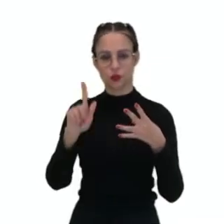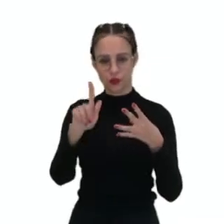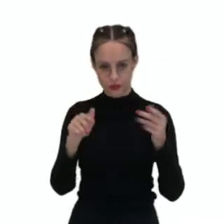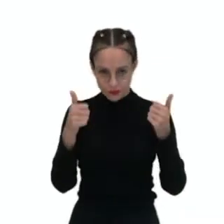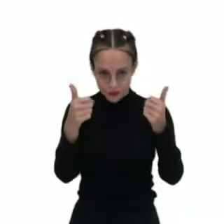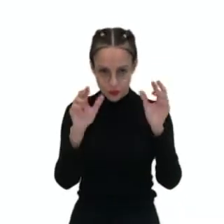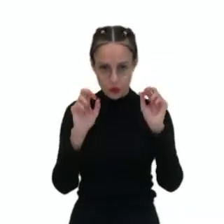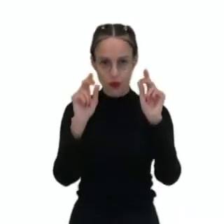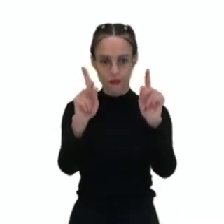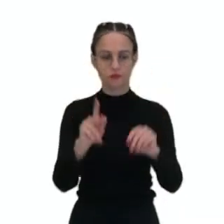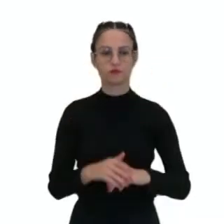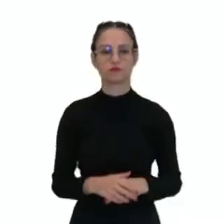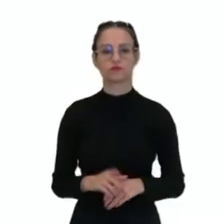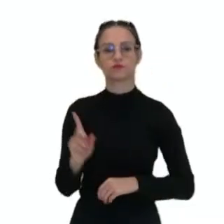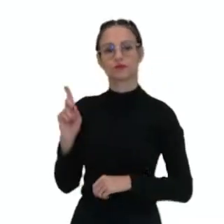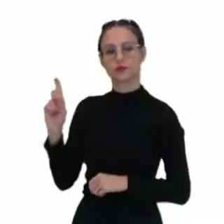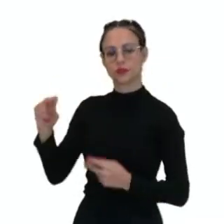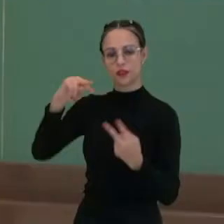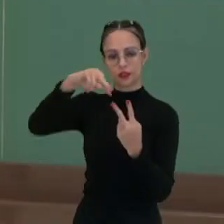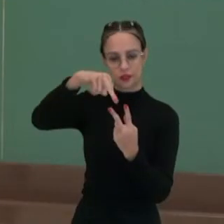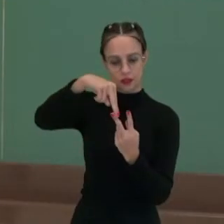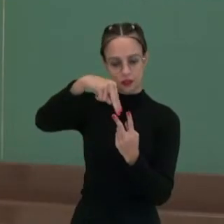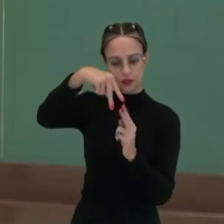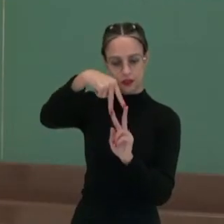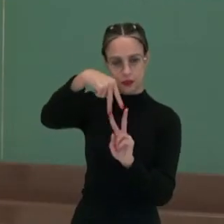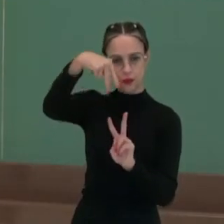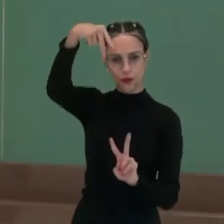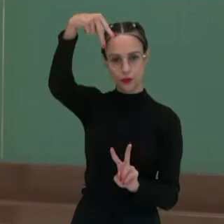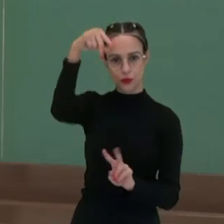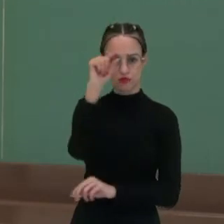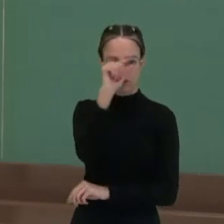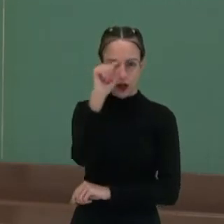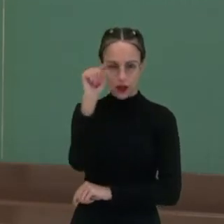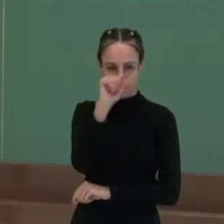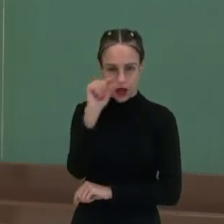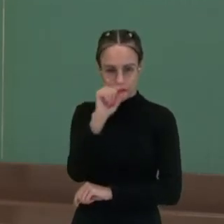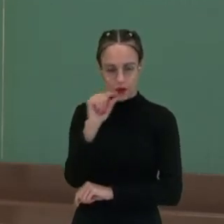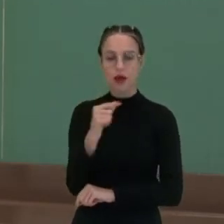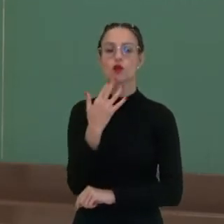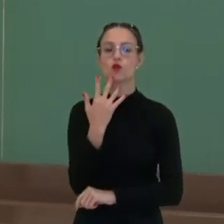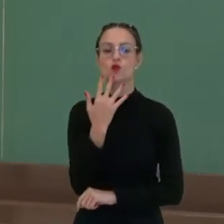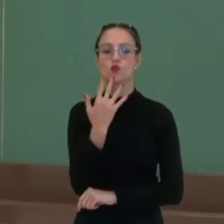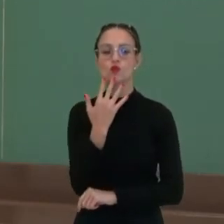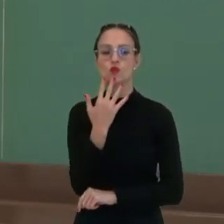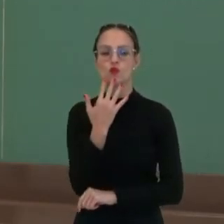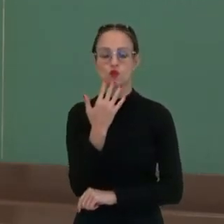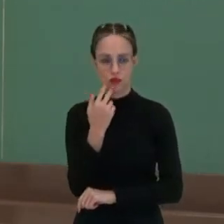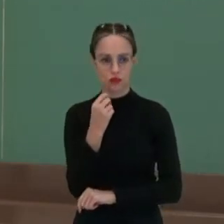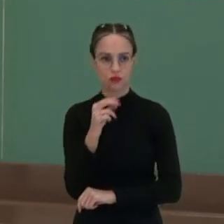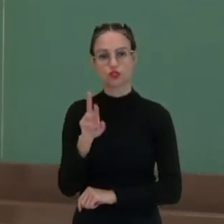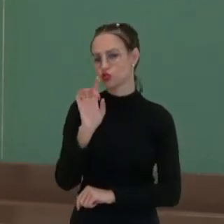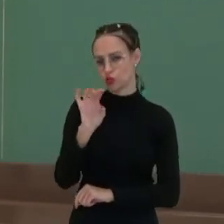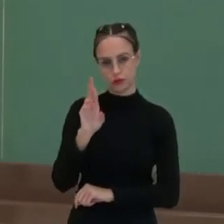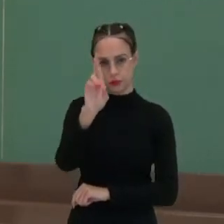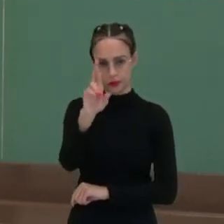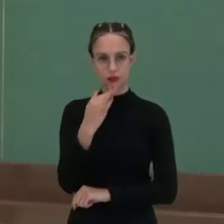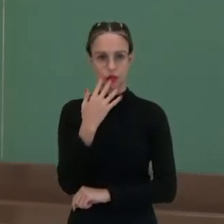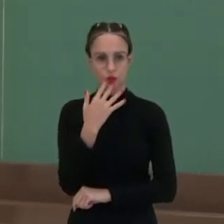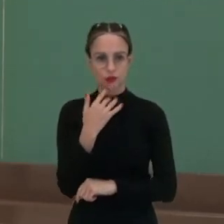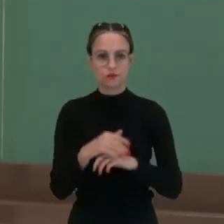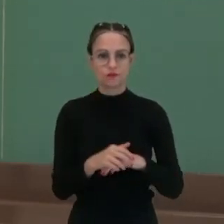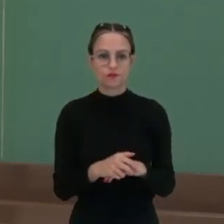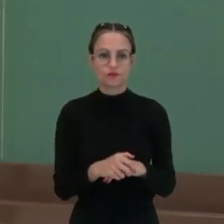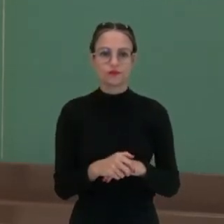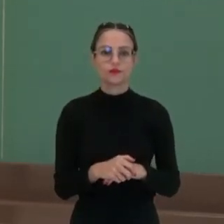ok? Nessa representação a gente já consegue observar pela coloração, só para representar essas cores, ok,